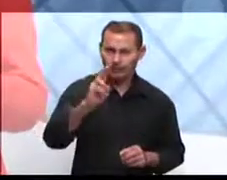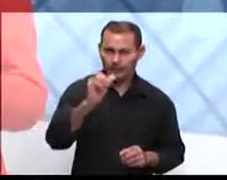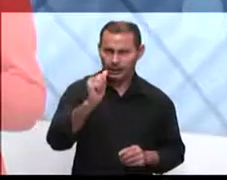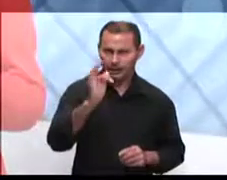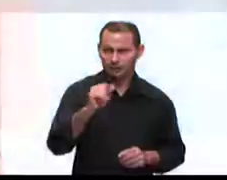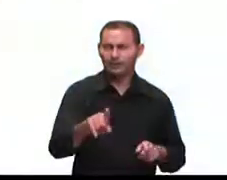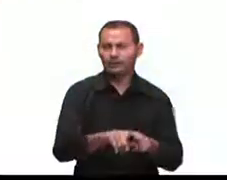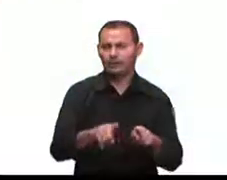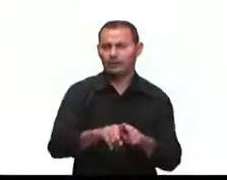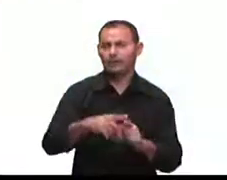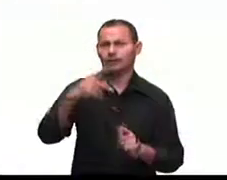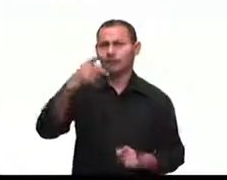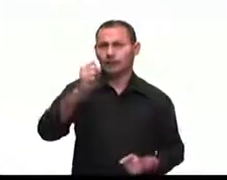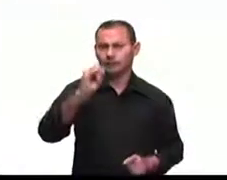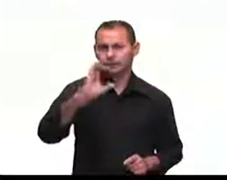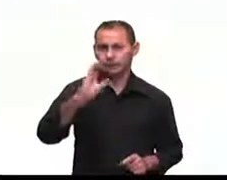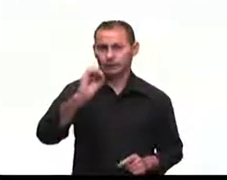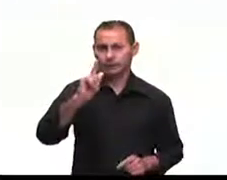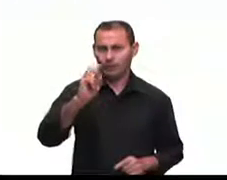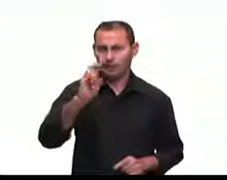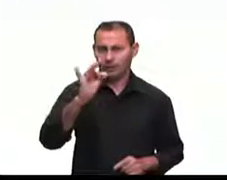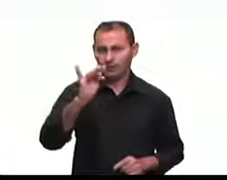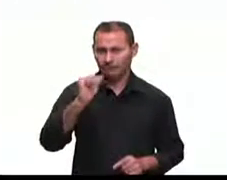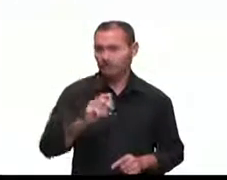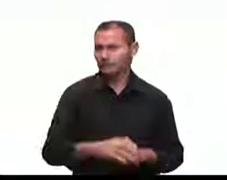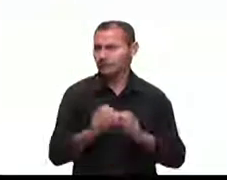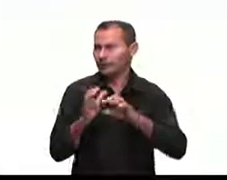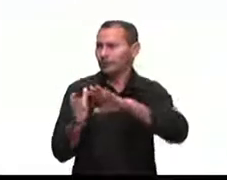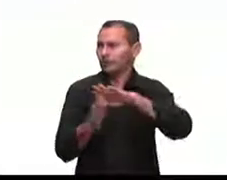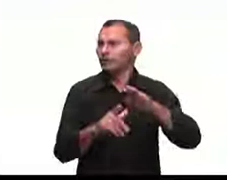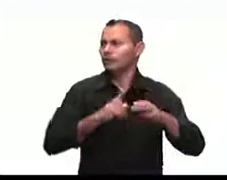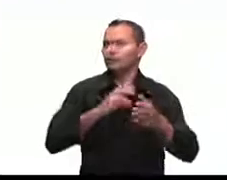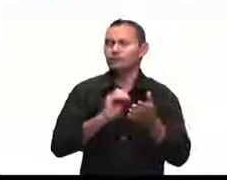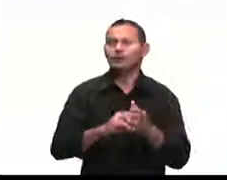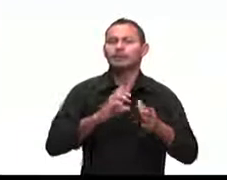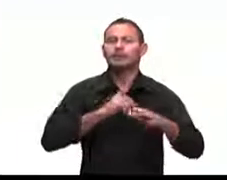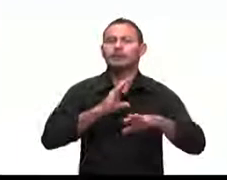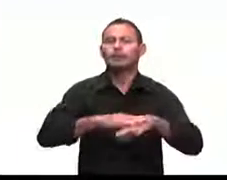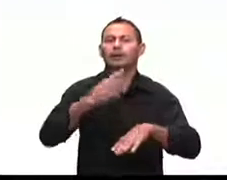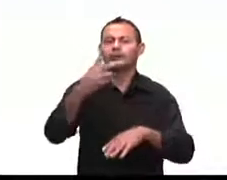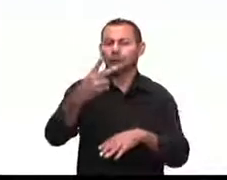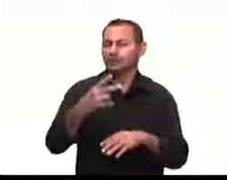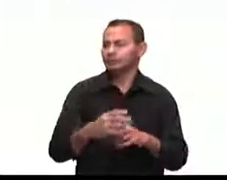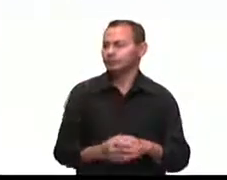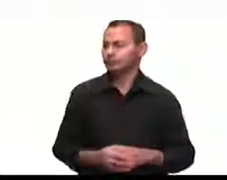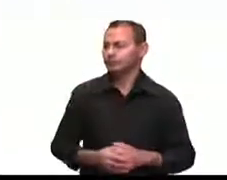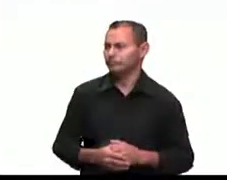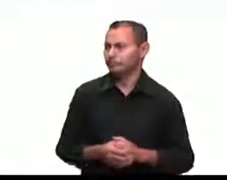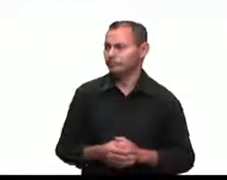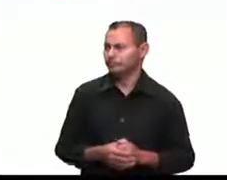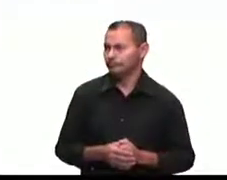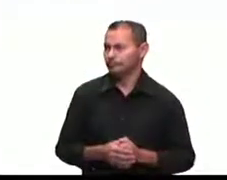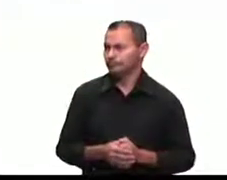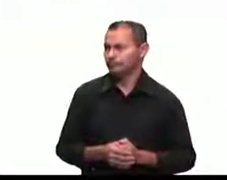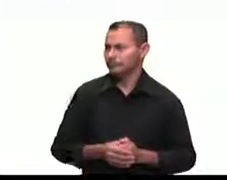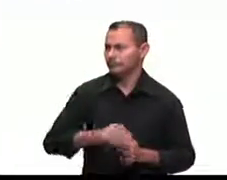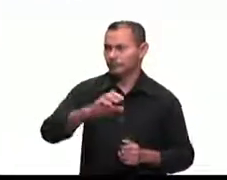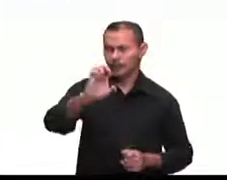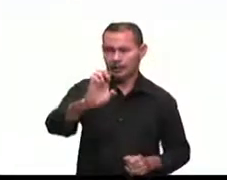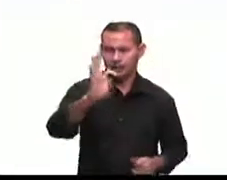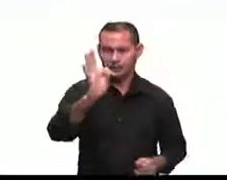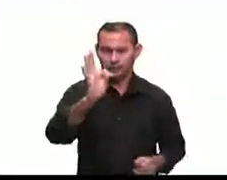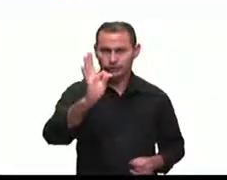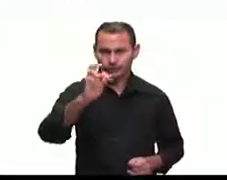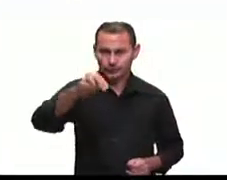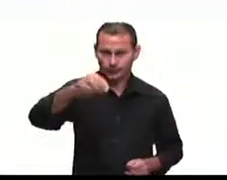voltando ali ao quadro, teremos mais duas outras características. E aí, a